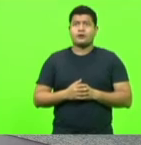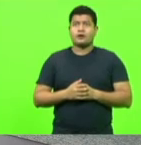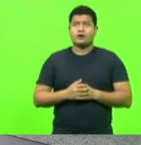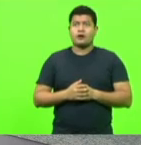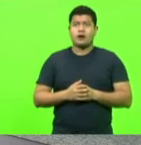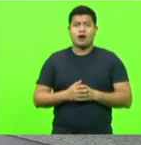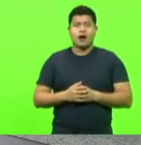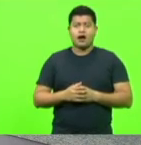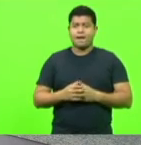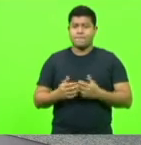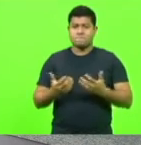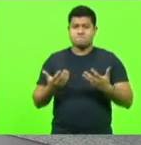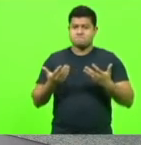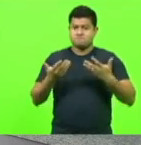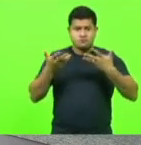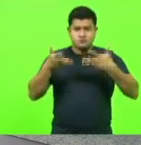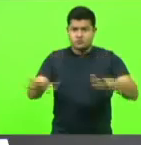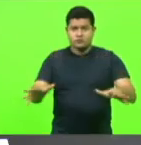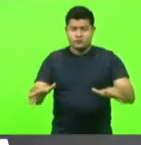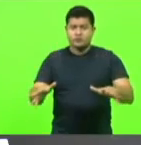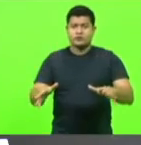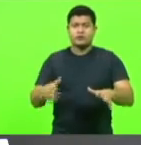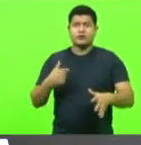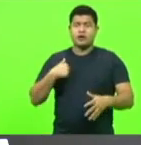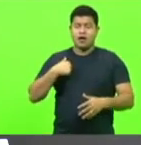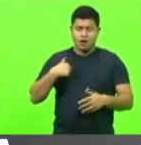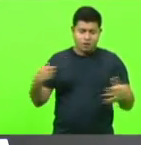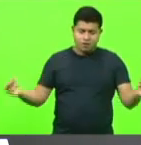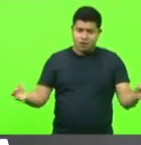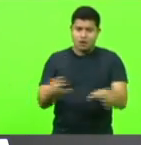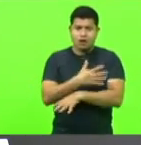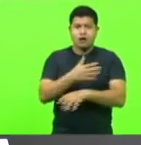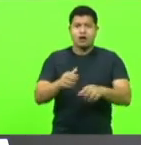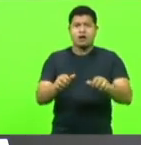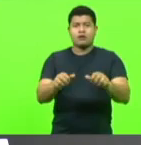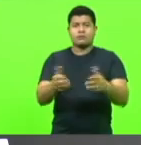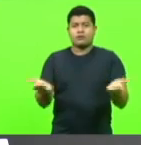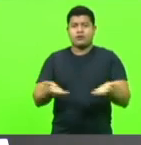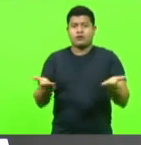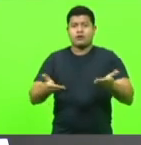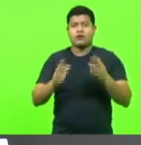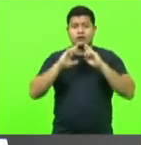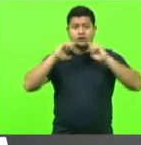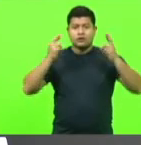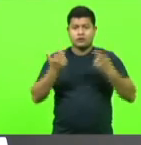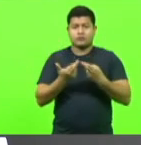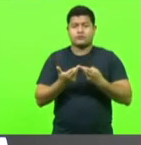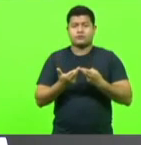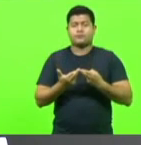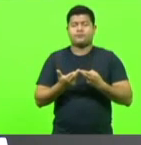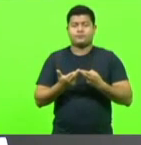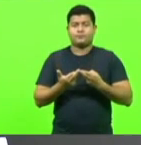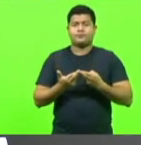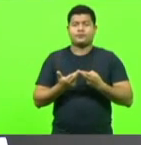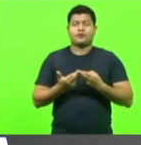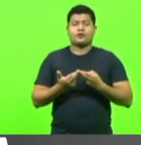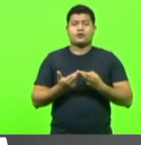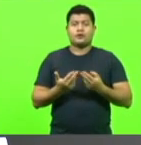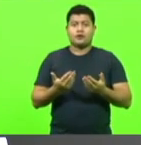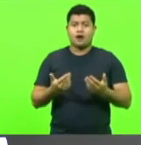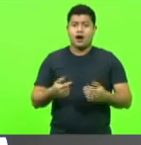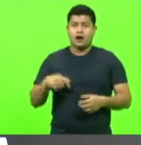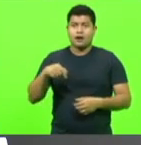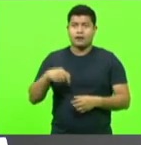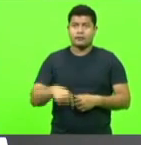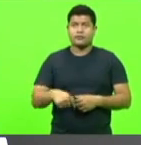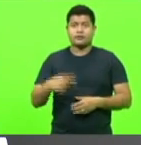e não havendo mais quem queira se manifestar declaro encerrada a sessão aqui presente as